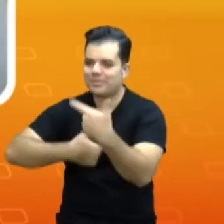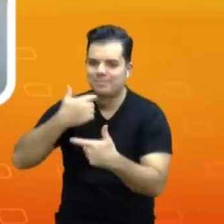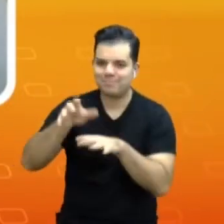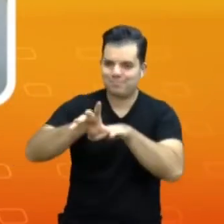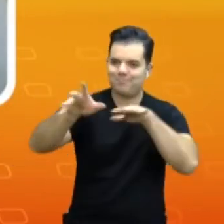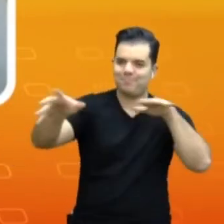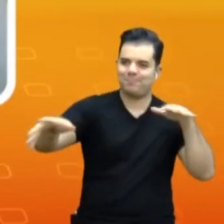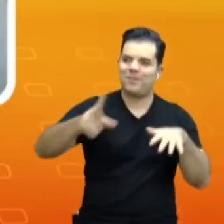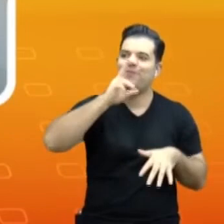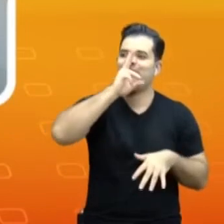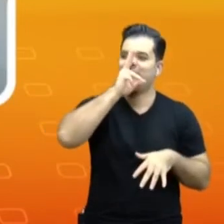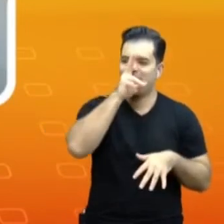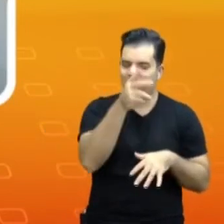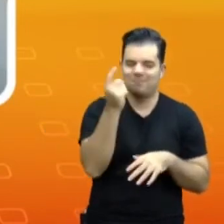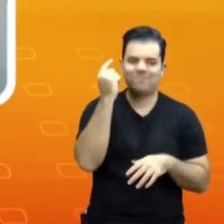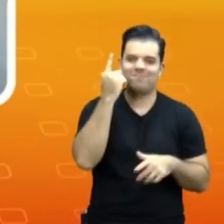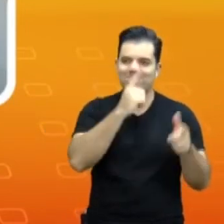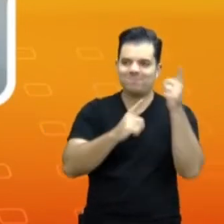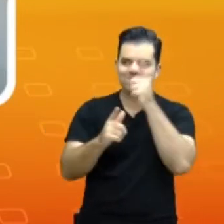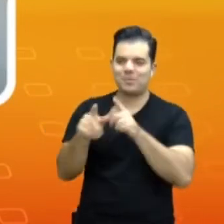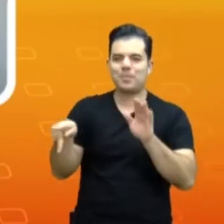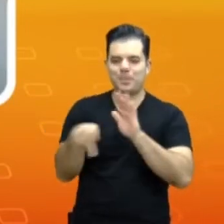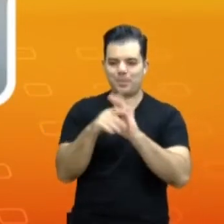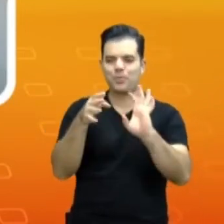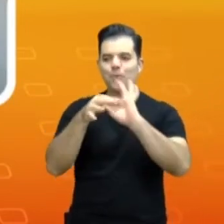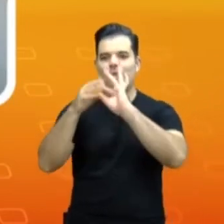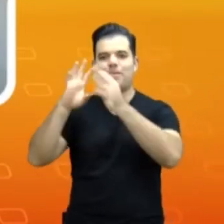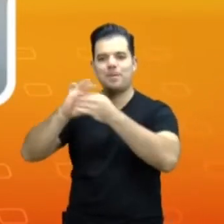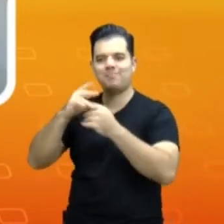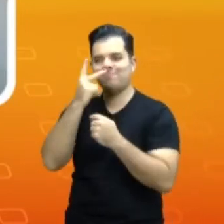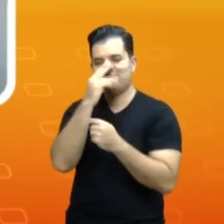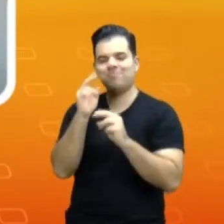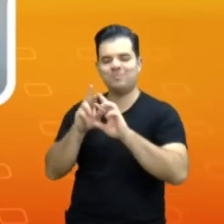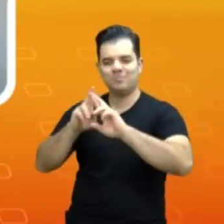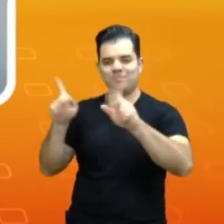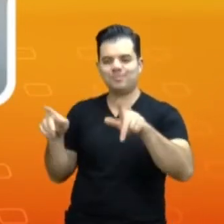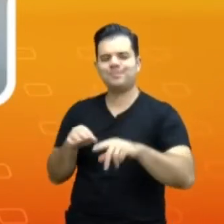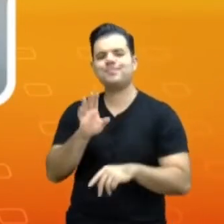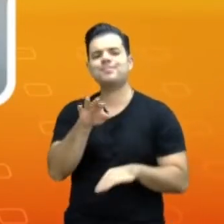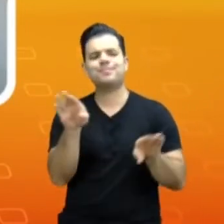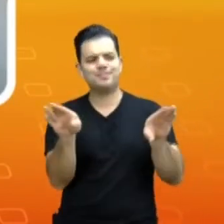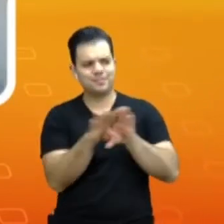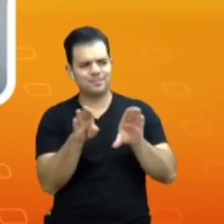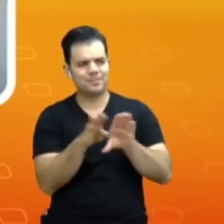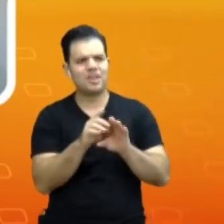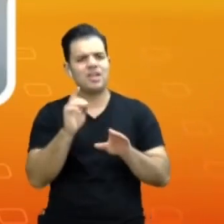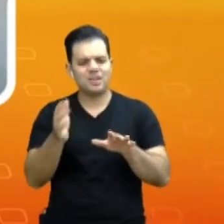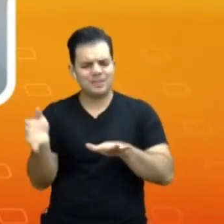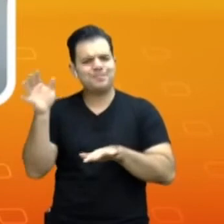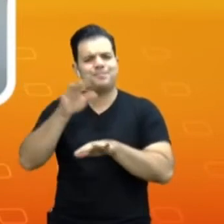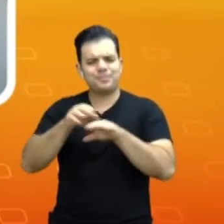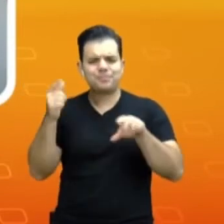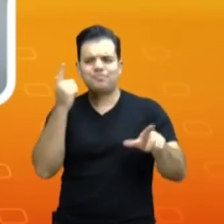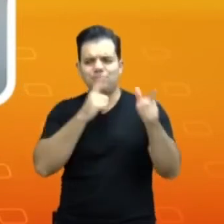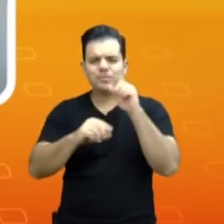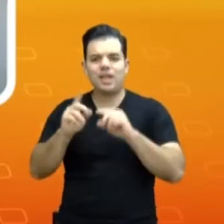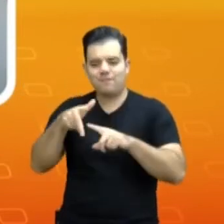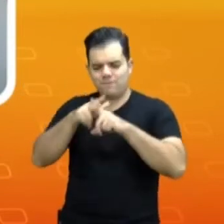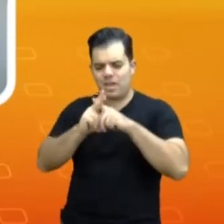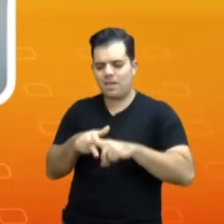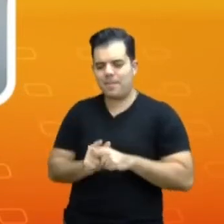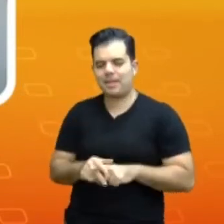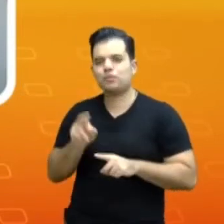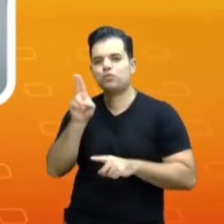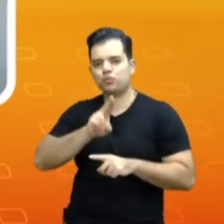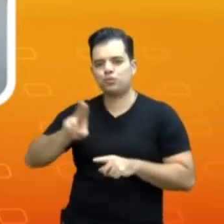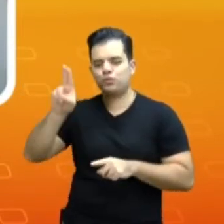entende que é possível ali na Olimpíada, né? Inclusive, Fê, a gente usou bastante o Content Plus, realmente uma ferramenta incrível.